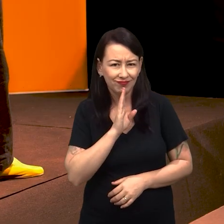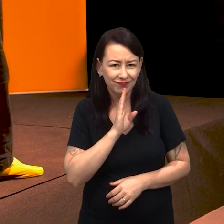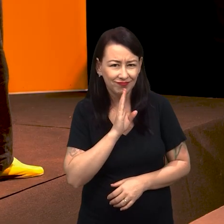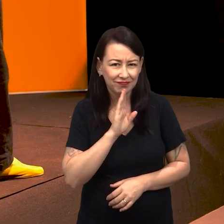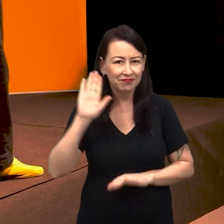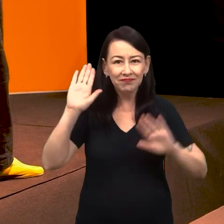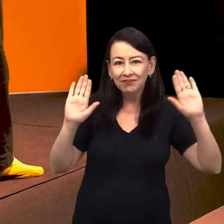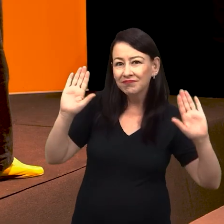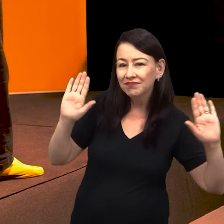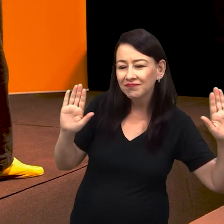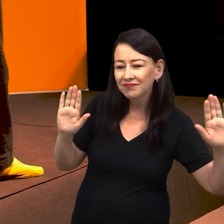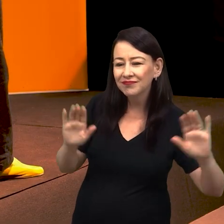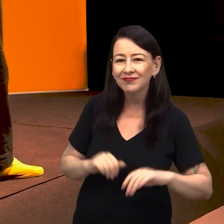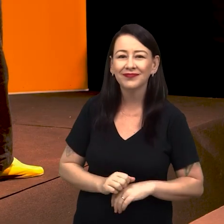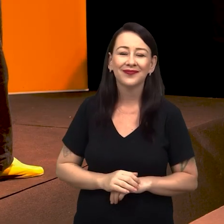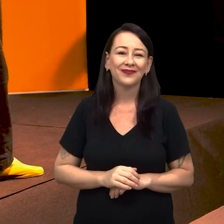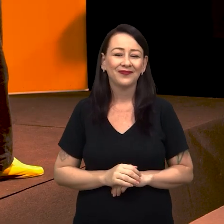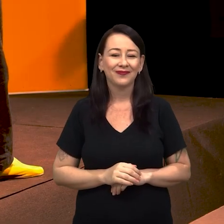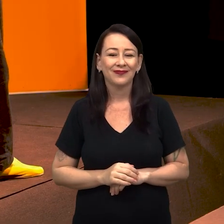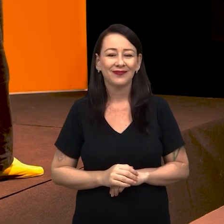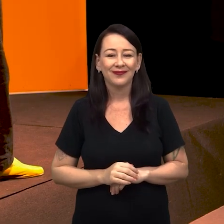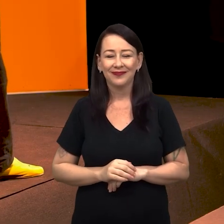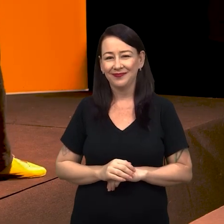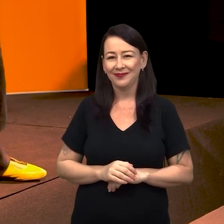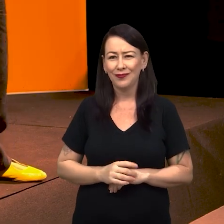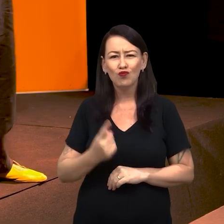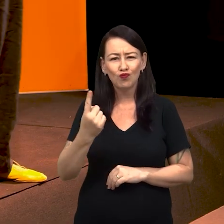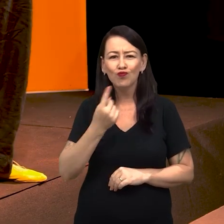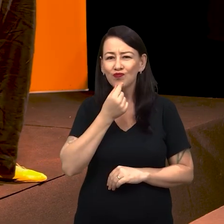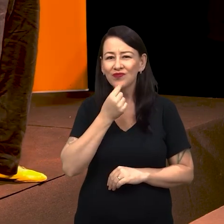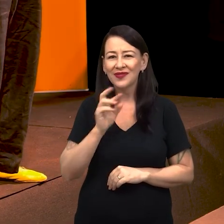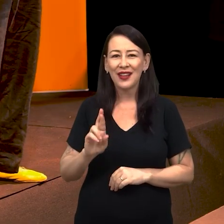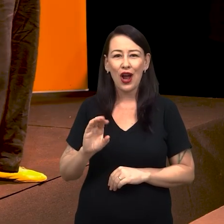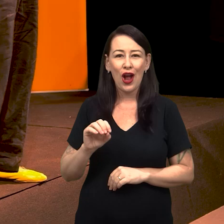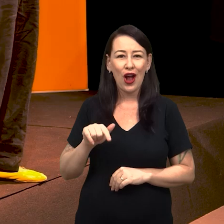Quem conhece a agulhinha, levanta o dedo. Só Roquinho?